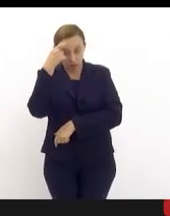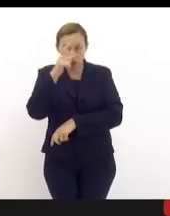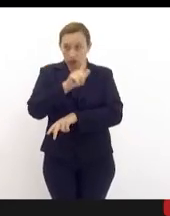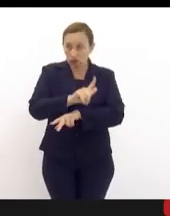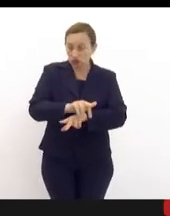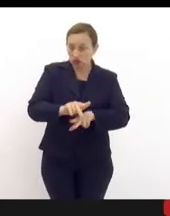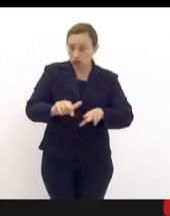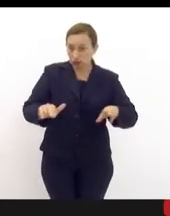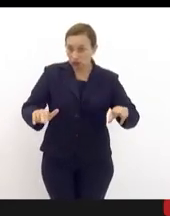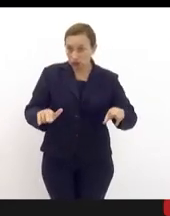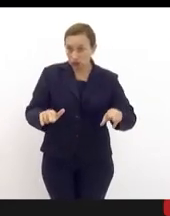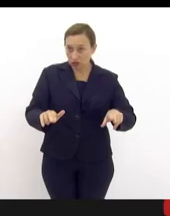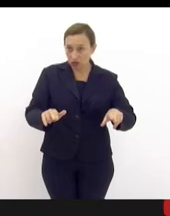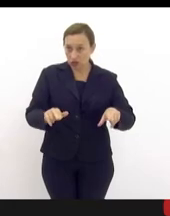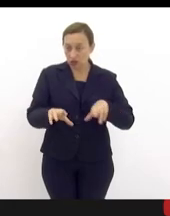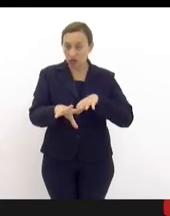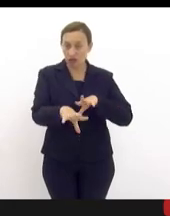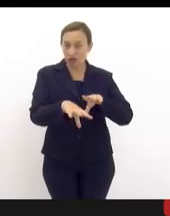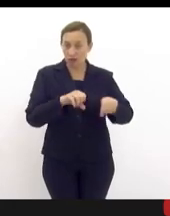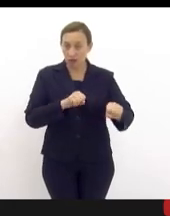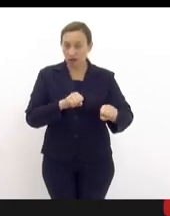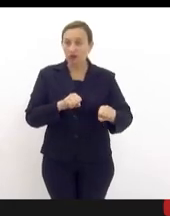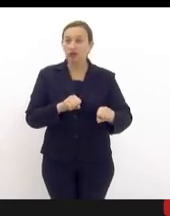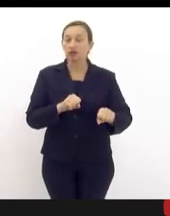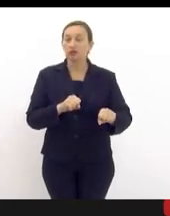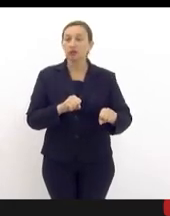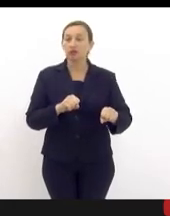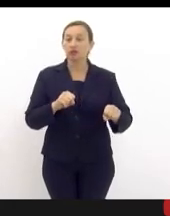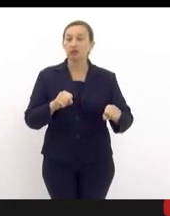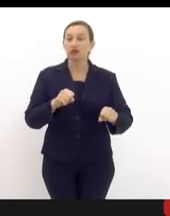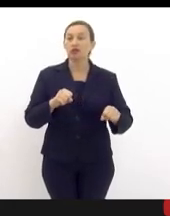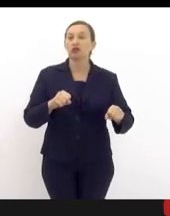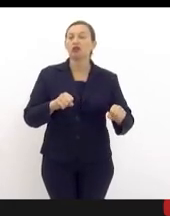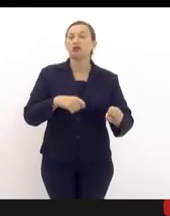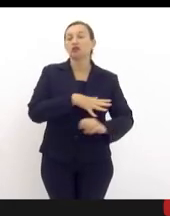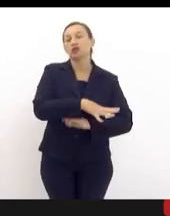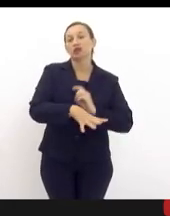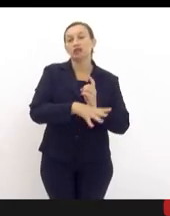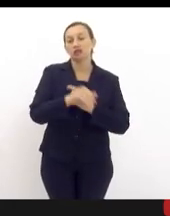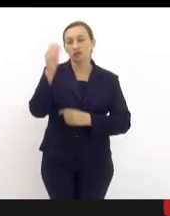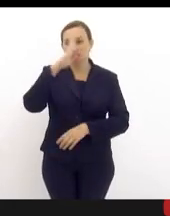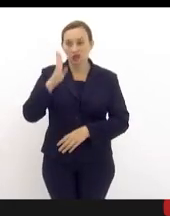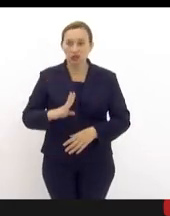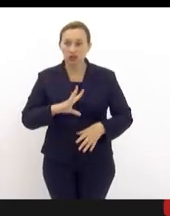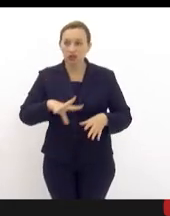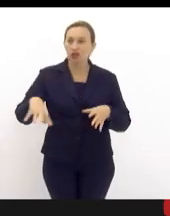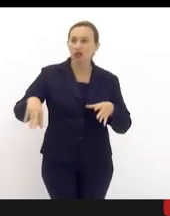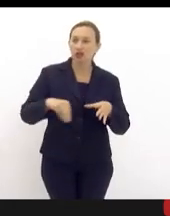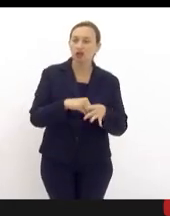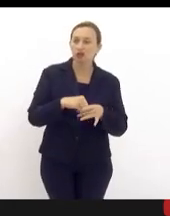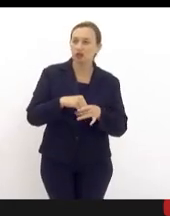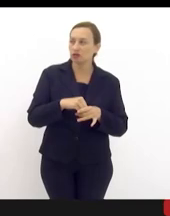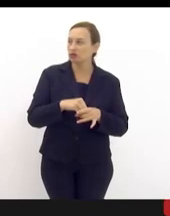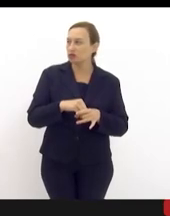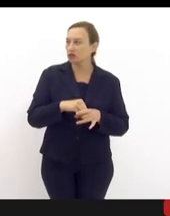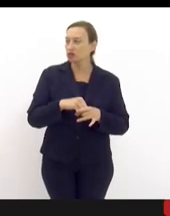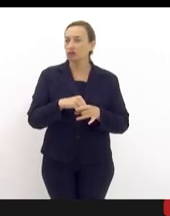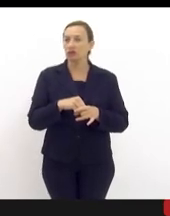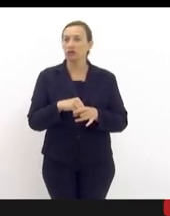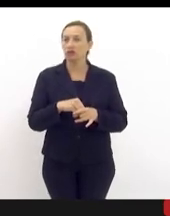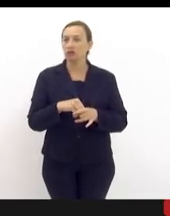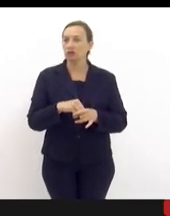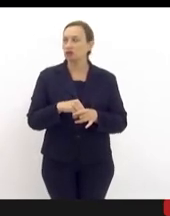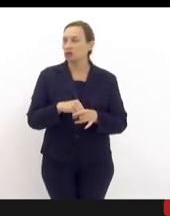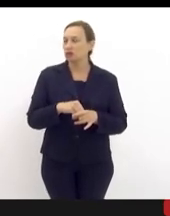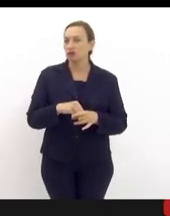diferentes grupos formadores da sociedade brasileira, nos quais se incluem as formas de expressão,